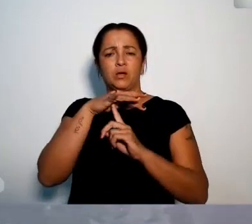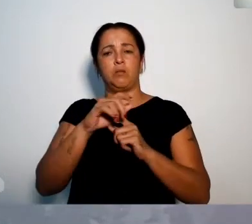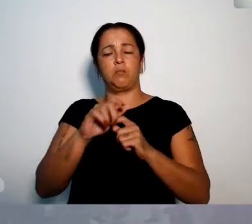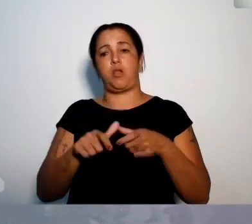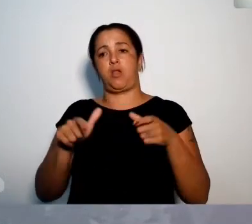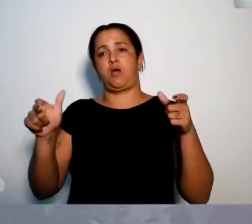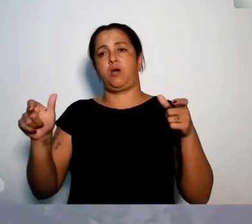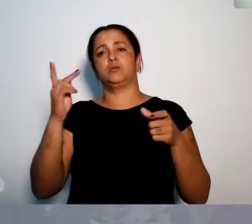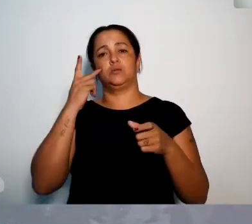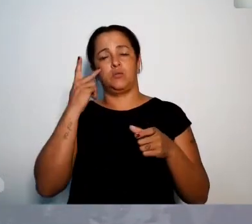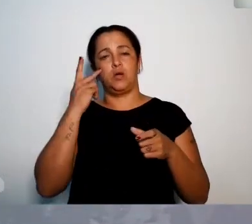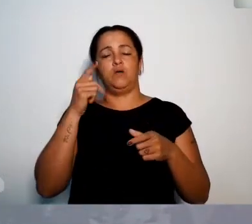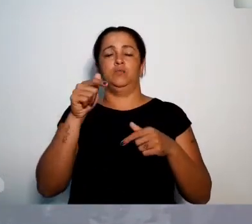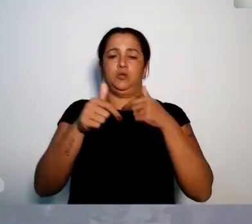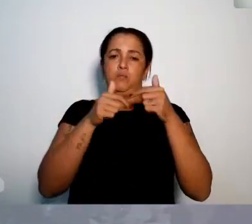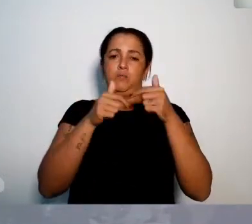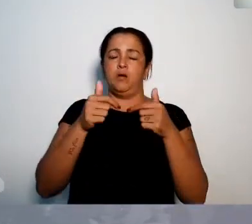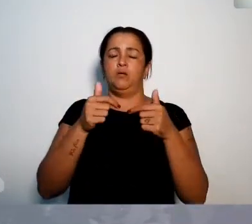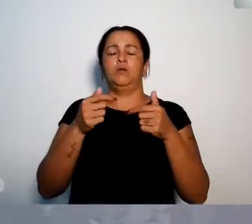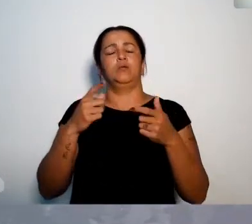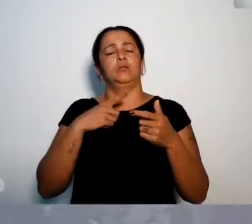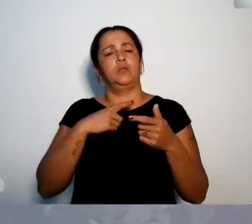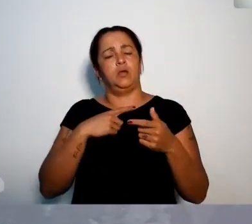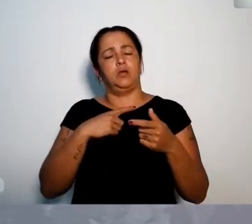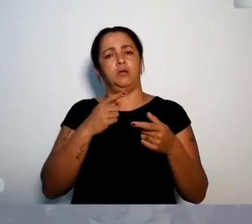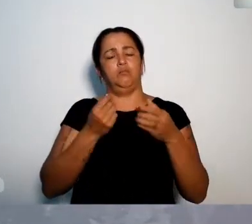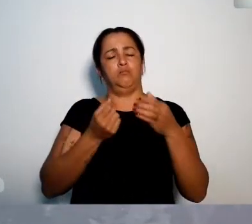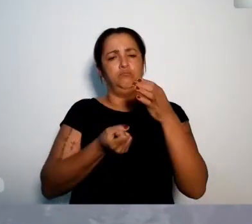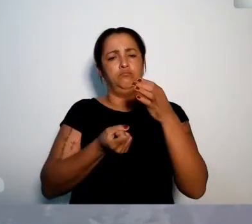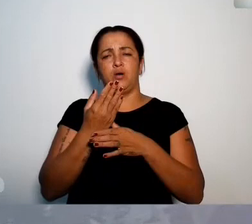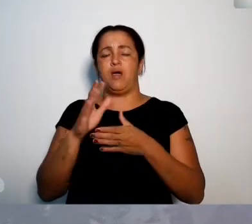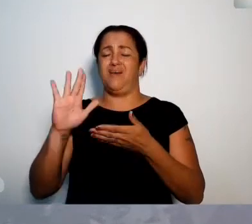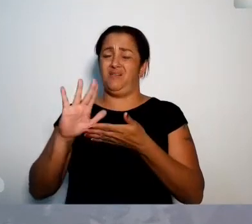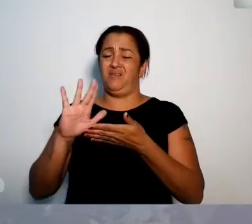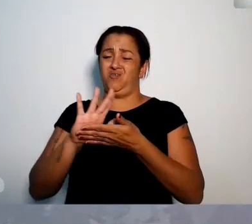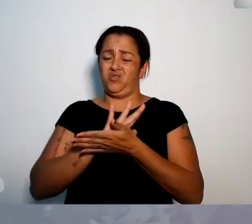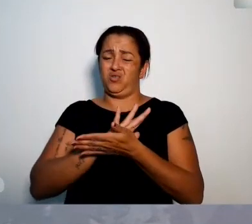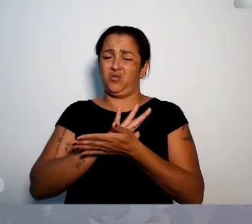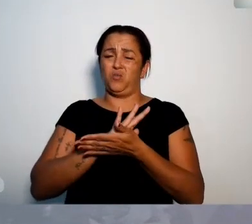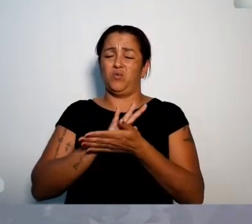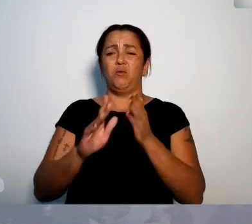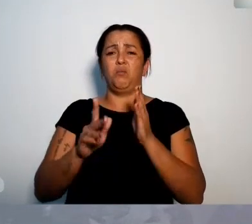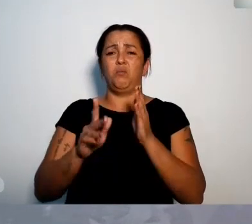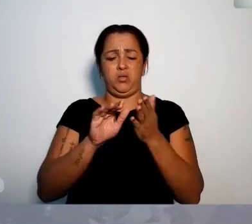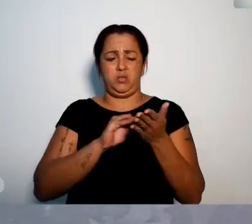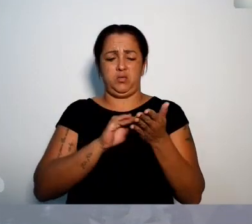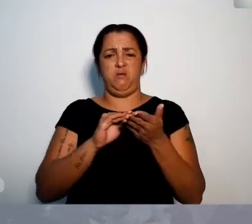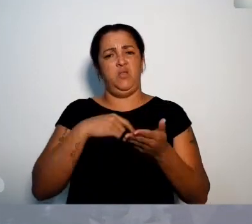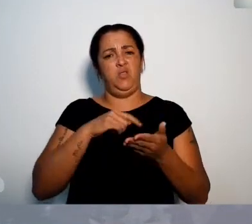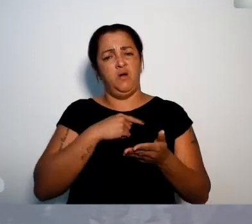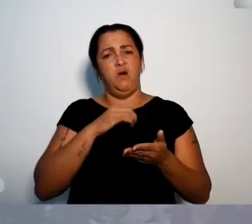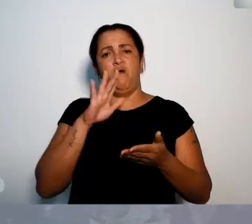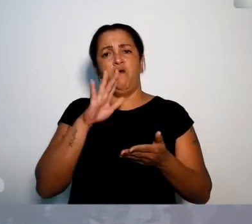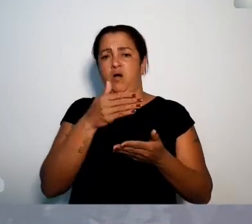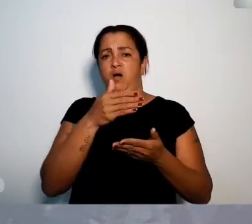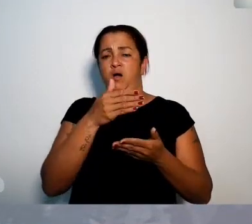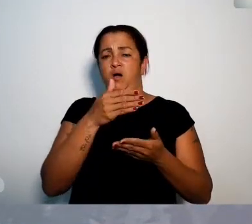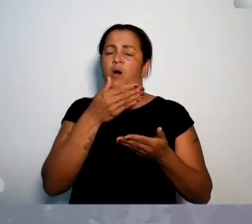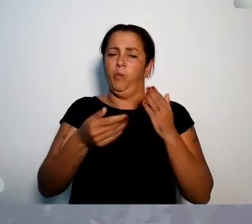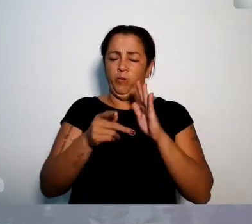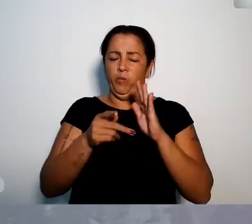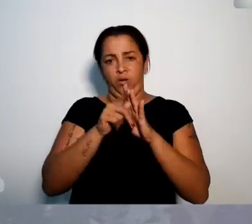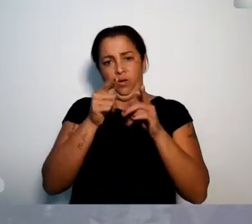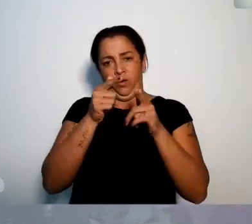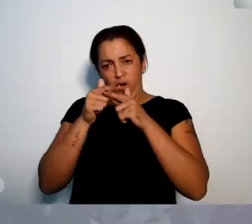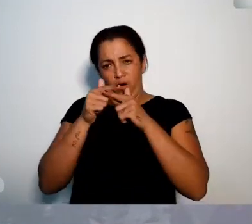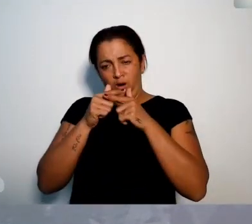geração de emprego e renda, e acho que extinguindo essa secretaria, a gente acaba ceifando ainda mais, porque, na minha opinião, um